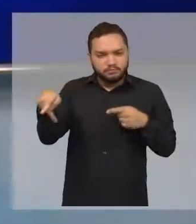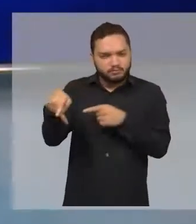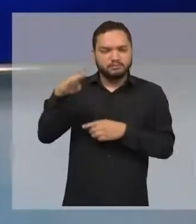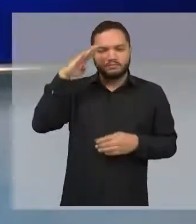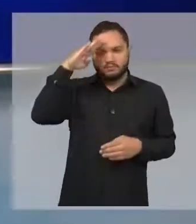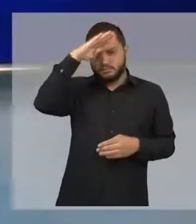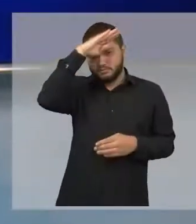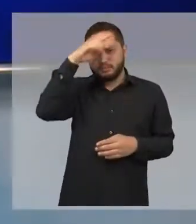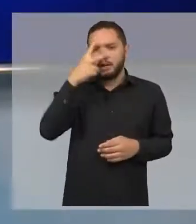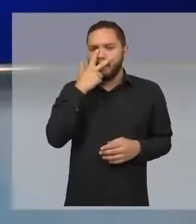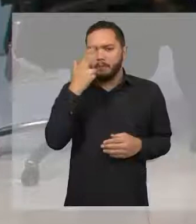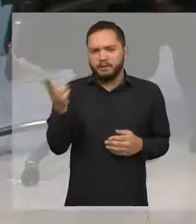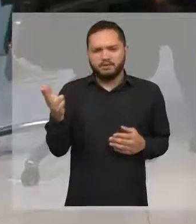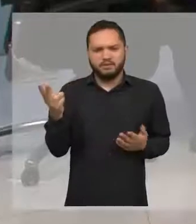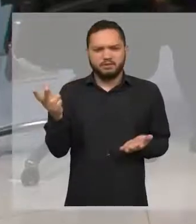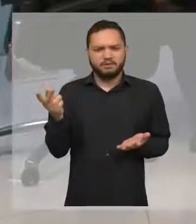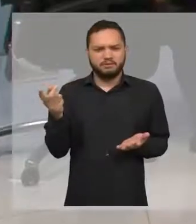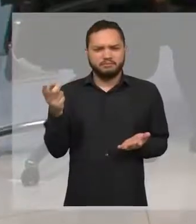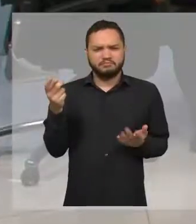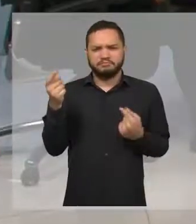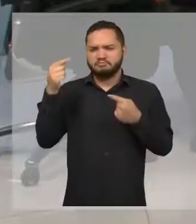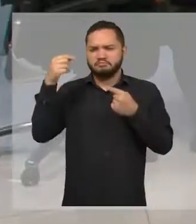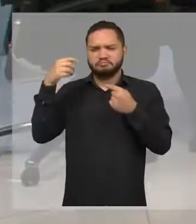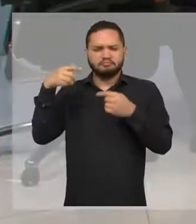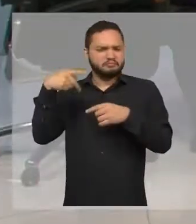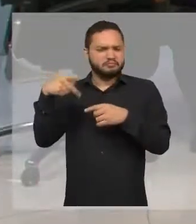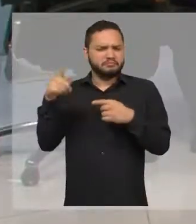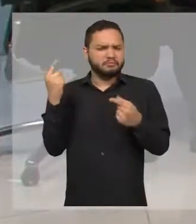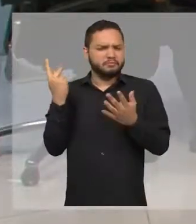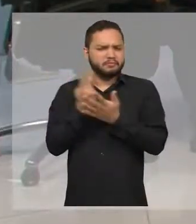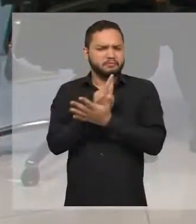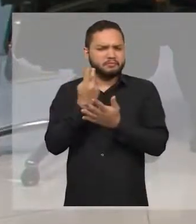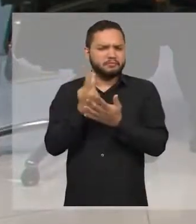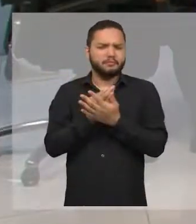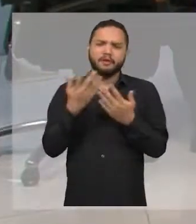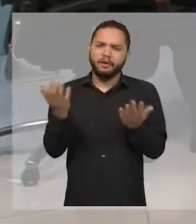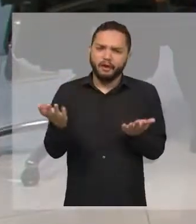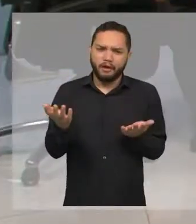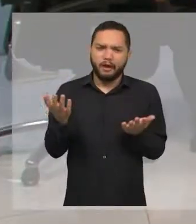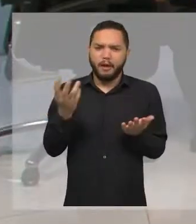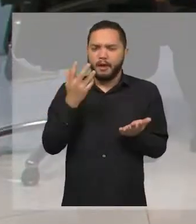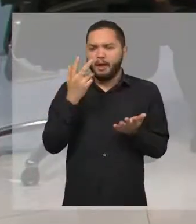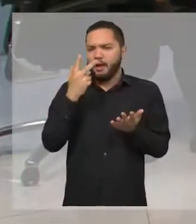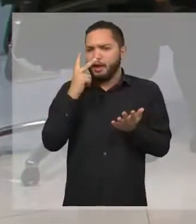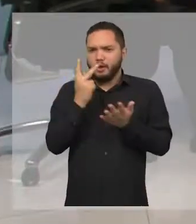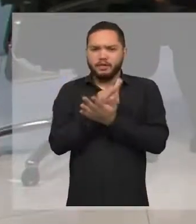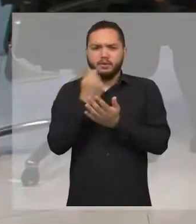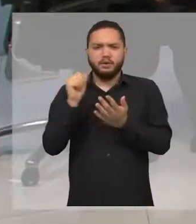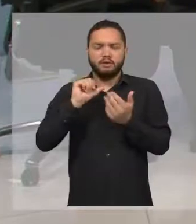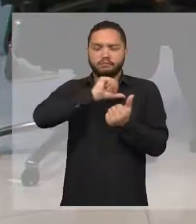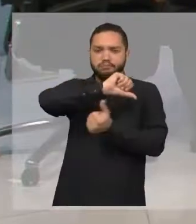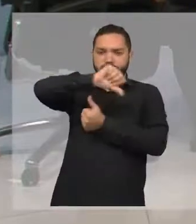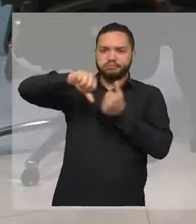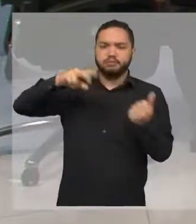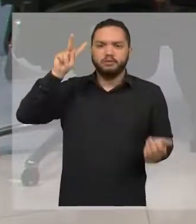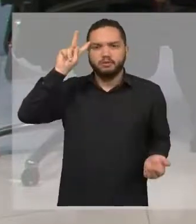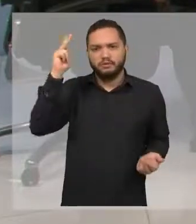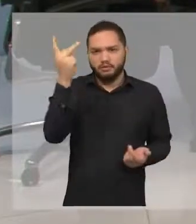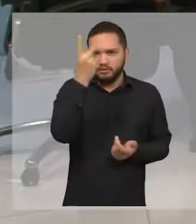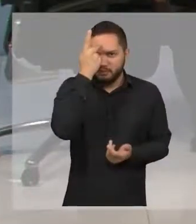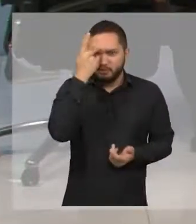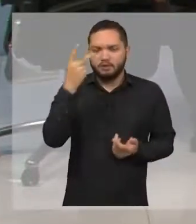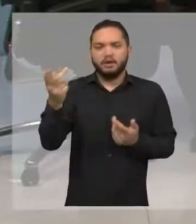e Zâmbia, os colonos de origem europeia serem expulsos do país, viram nas colônias portuguesas os colonos de origem